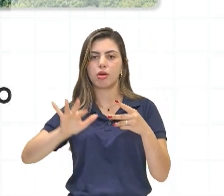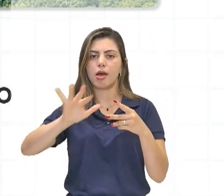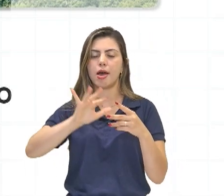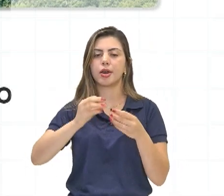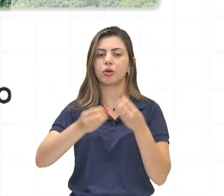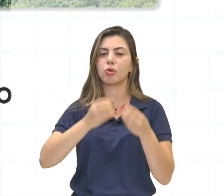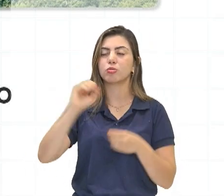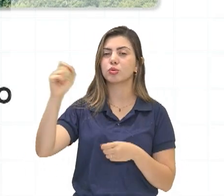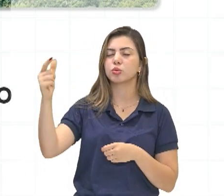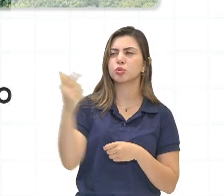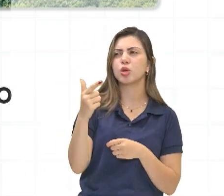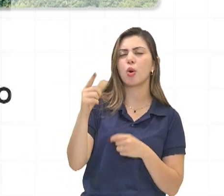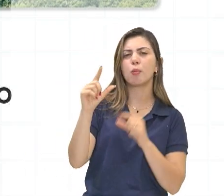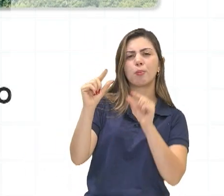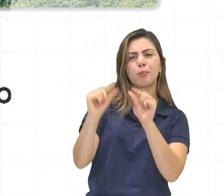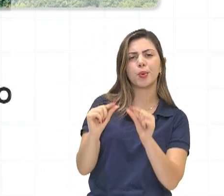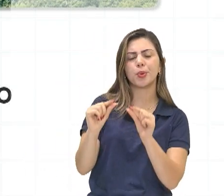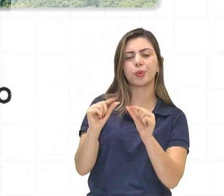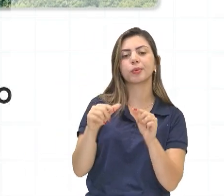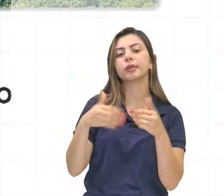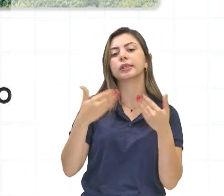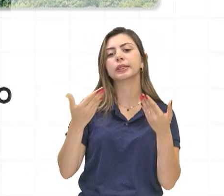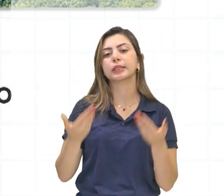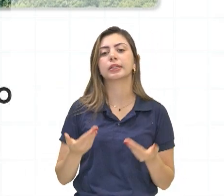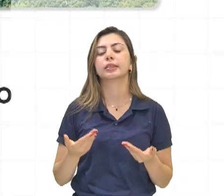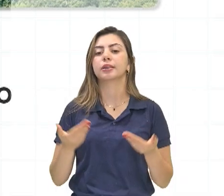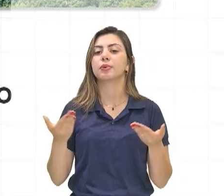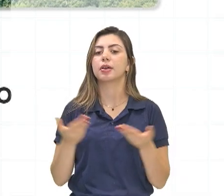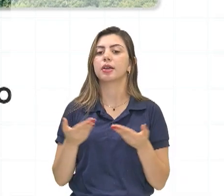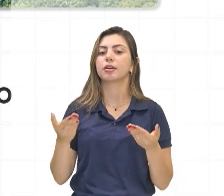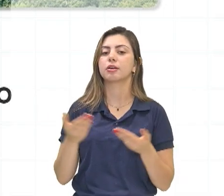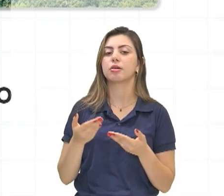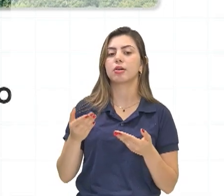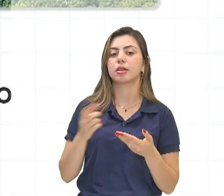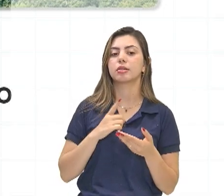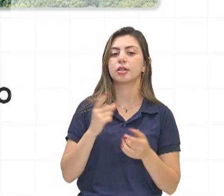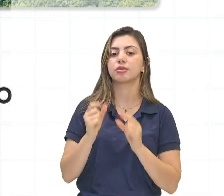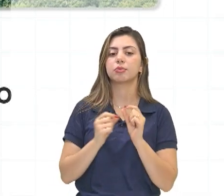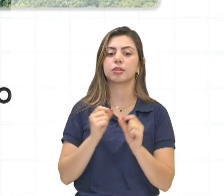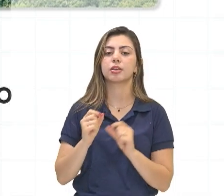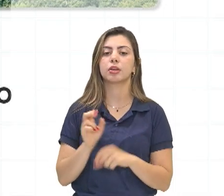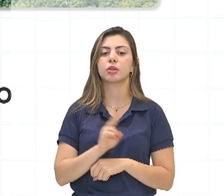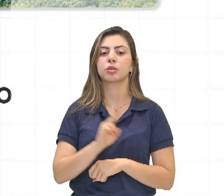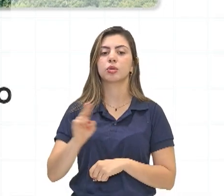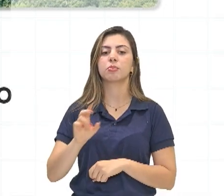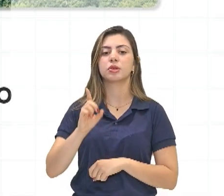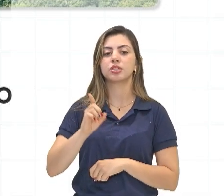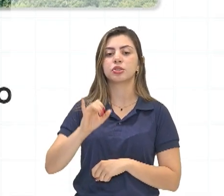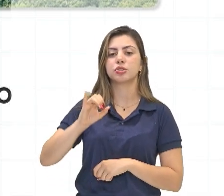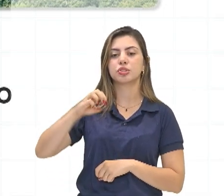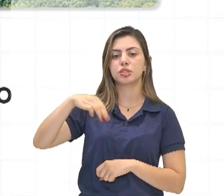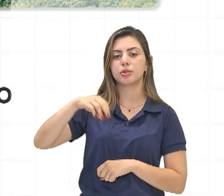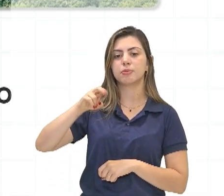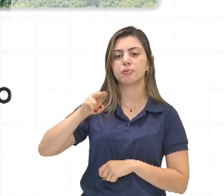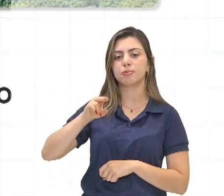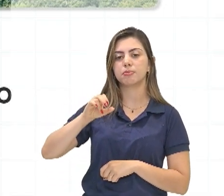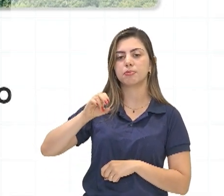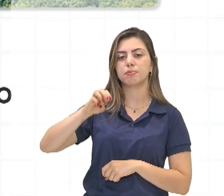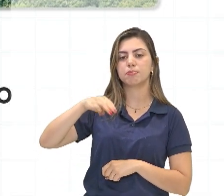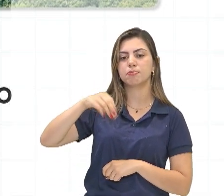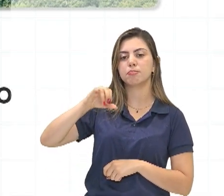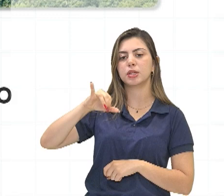menos luz do sol. E é por isso que apareceu aí diminuta radiação solar,